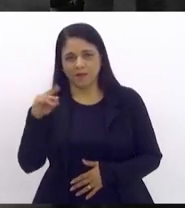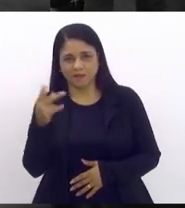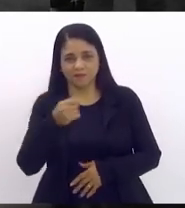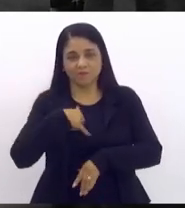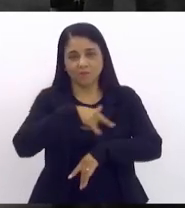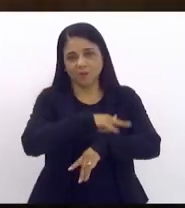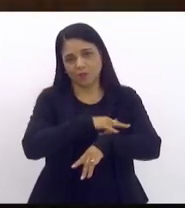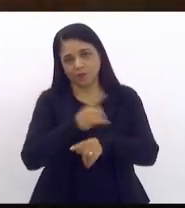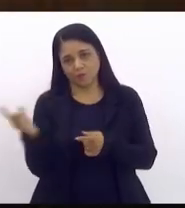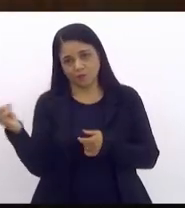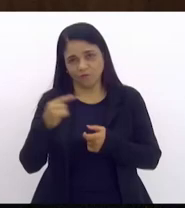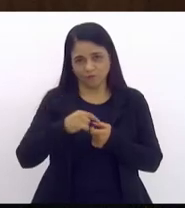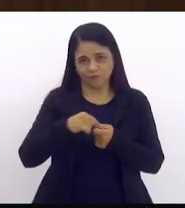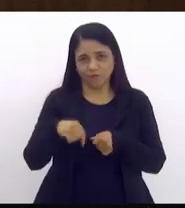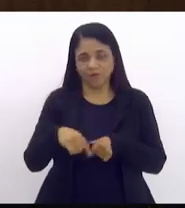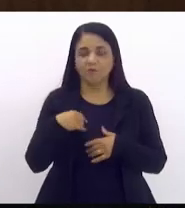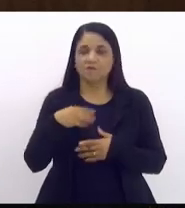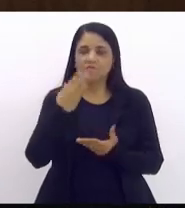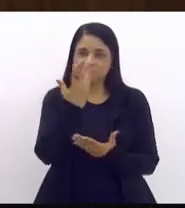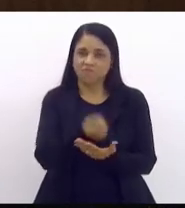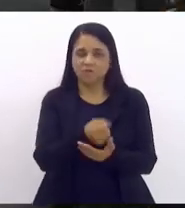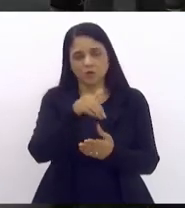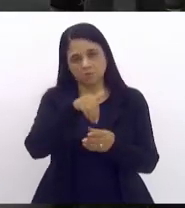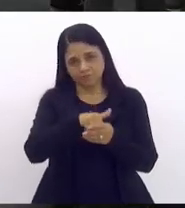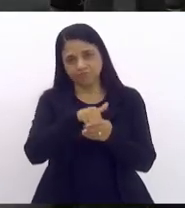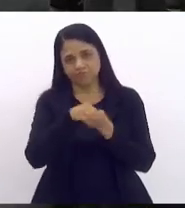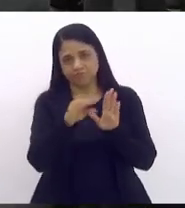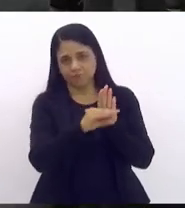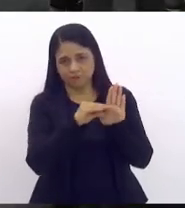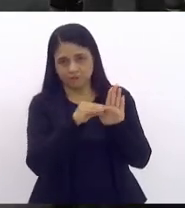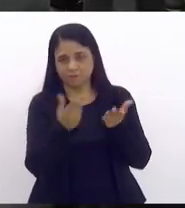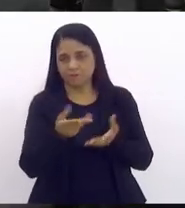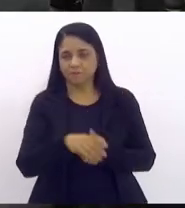Rocha. Parecer favorável.